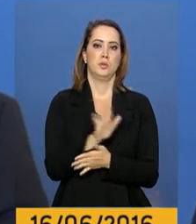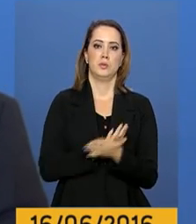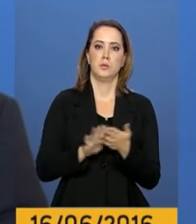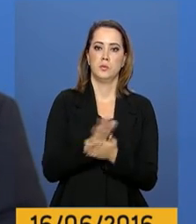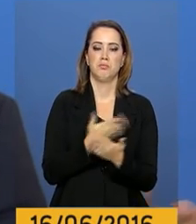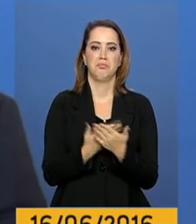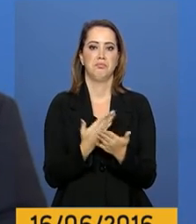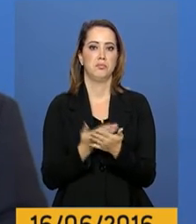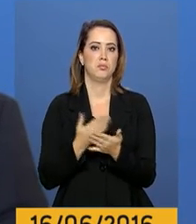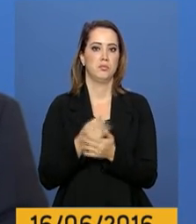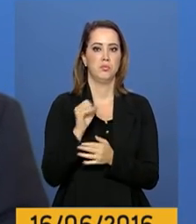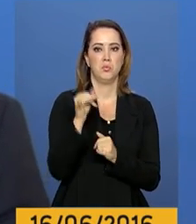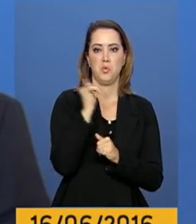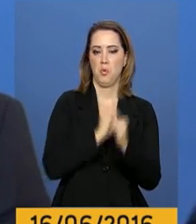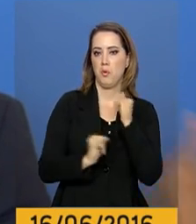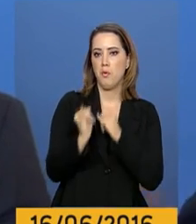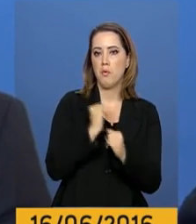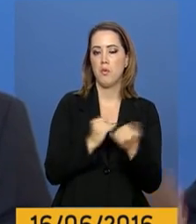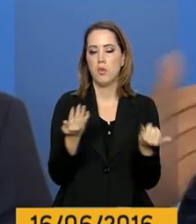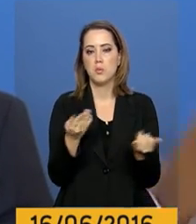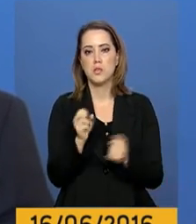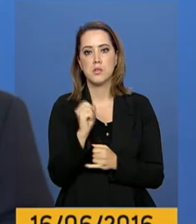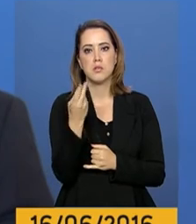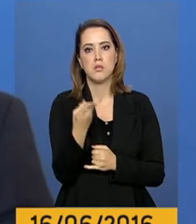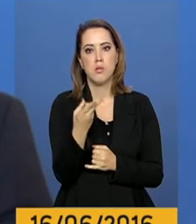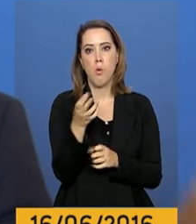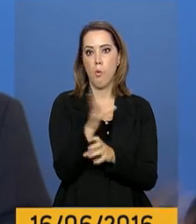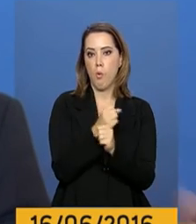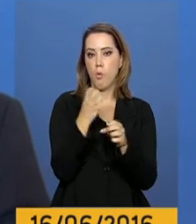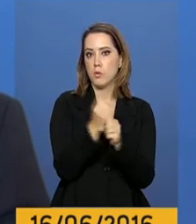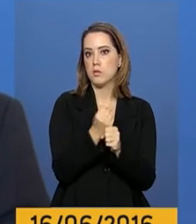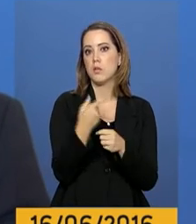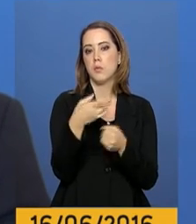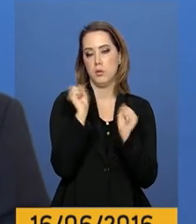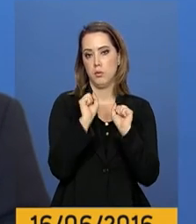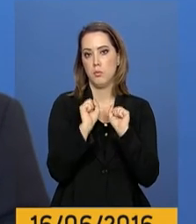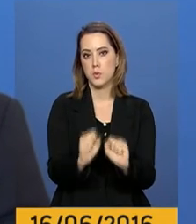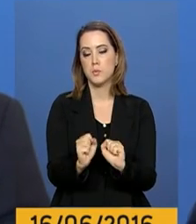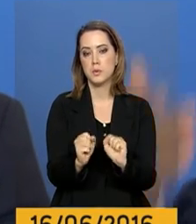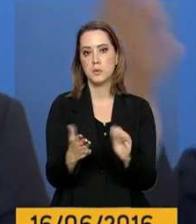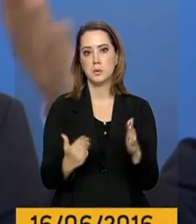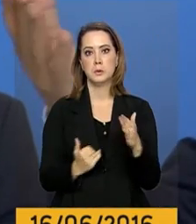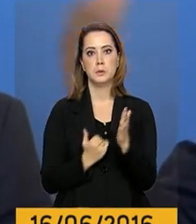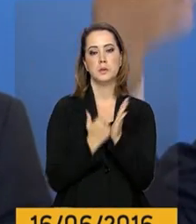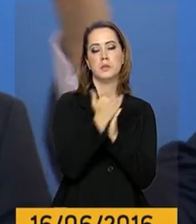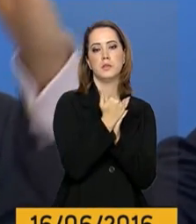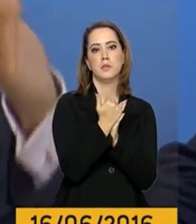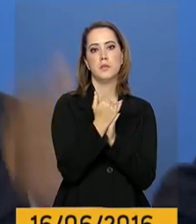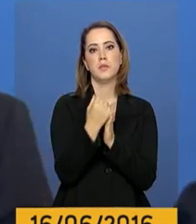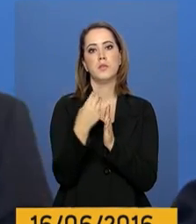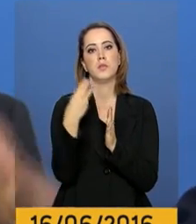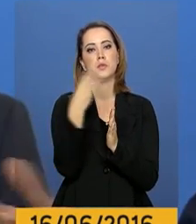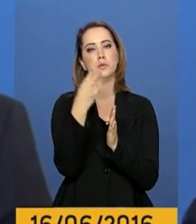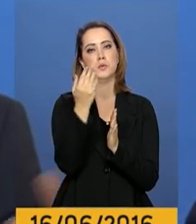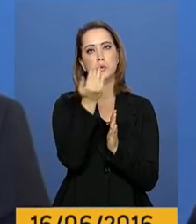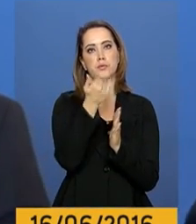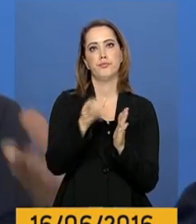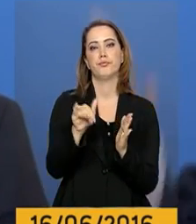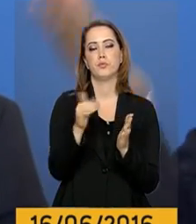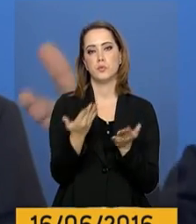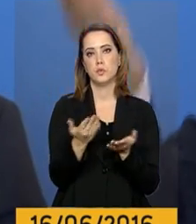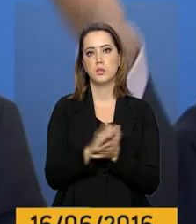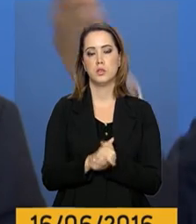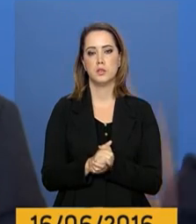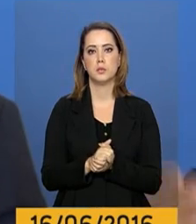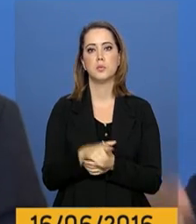nenhuma disponibilidade de informação e muito menos de orçamento que permitisse essa elevação que em tese foi,